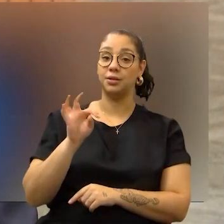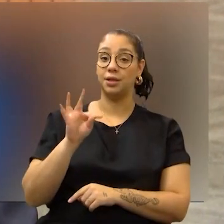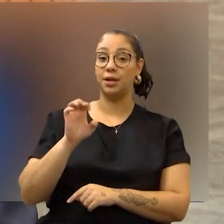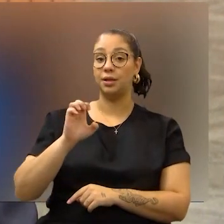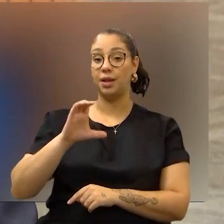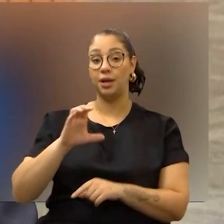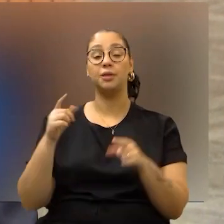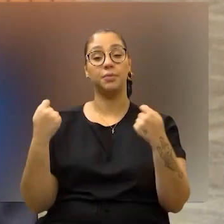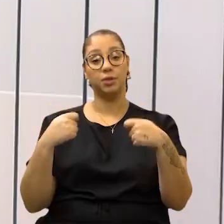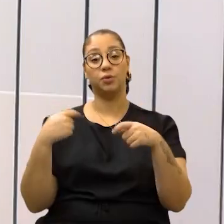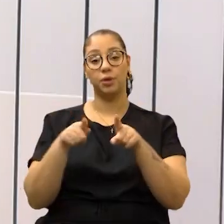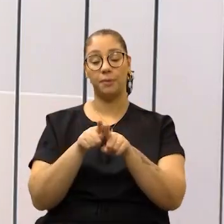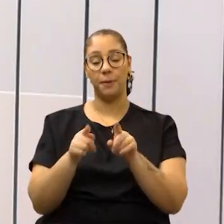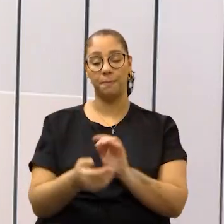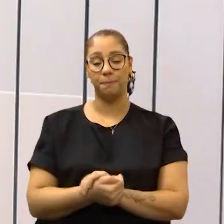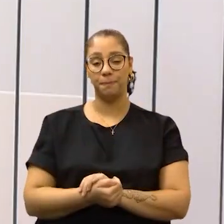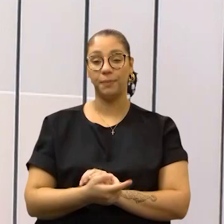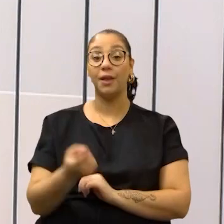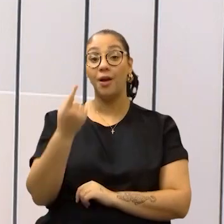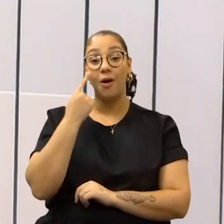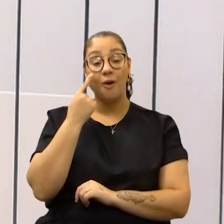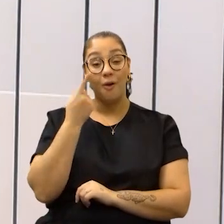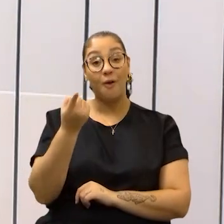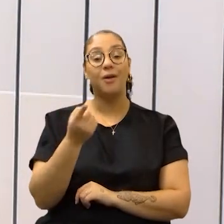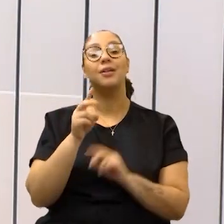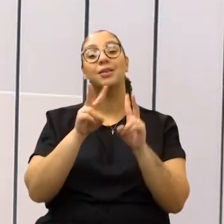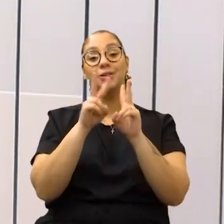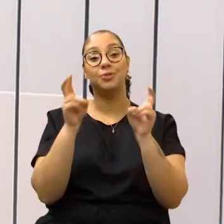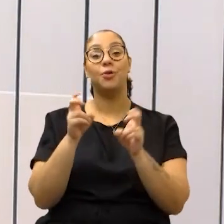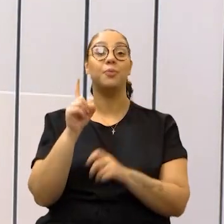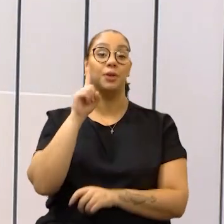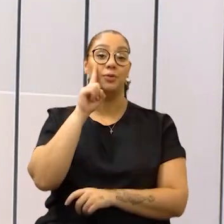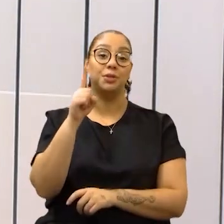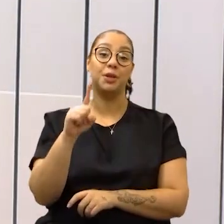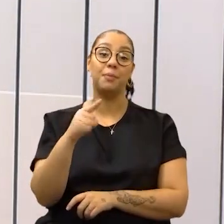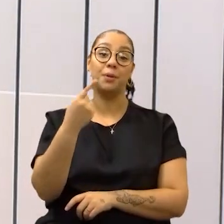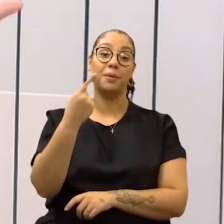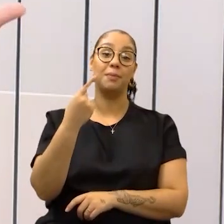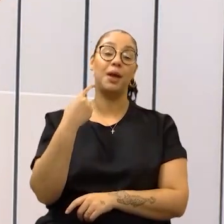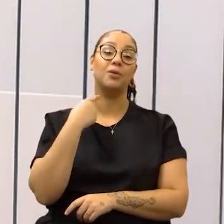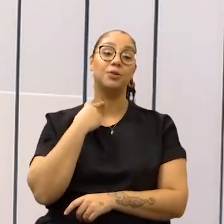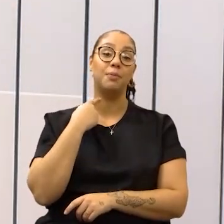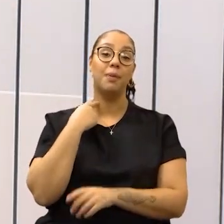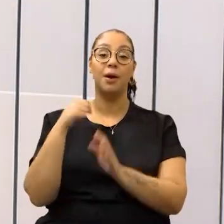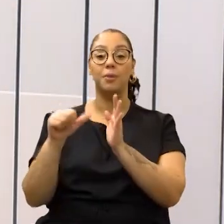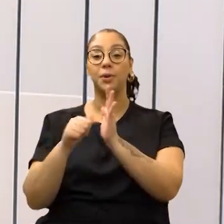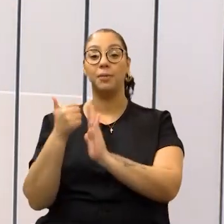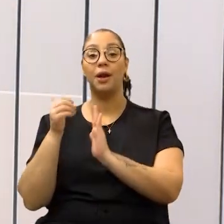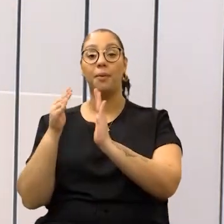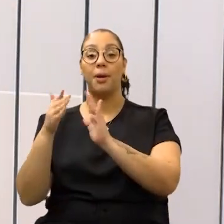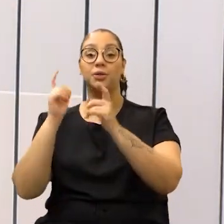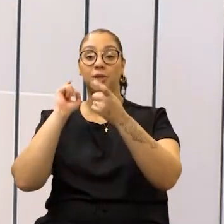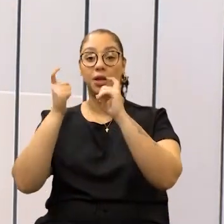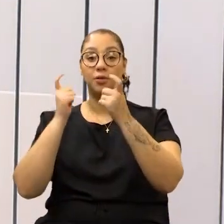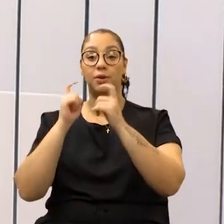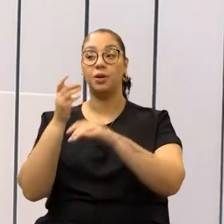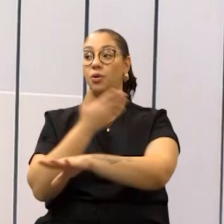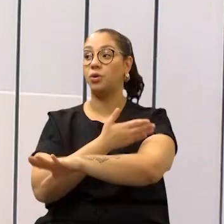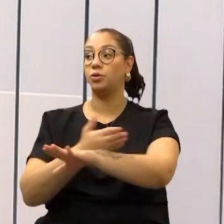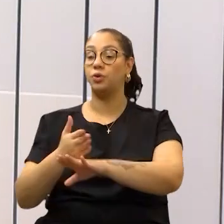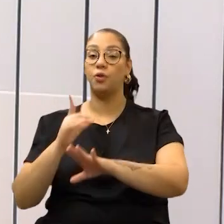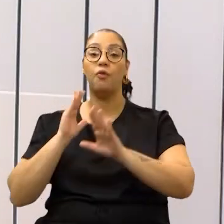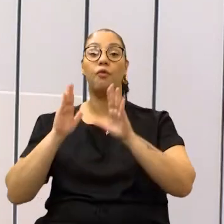CETEC. E olha só, em alusão ao 1º de maio, a primeira parte da reunião ordinária